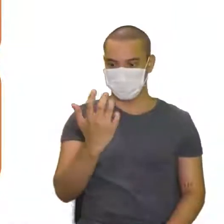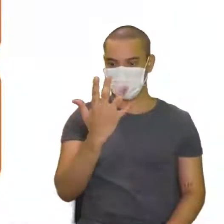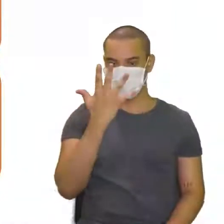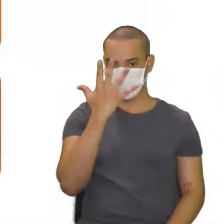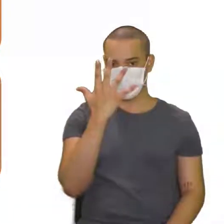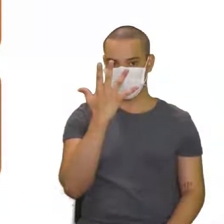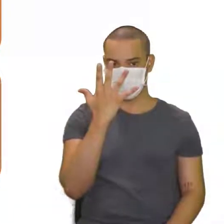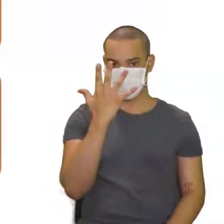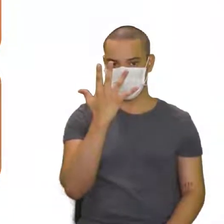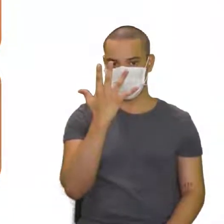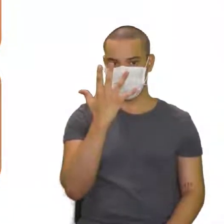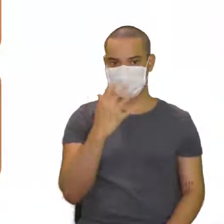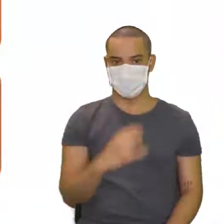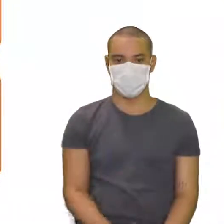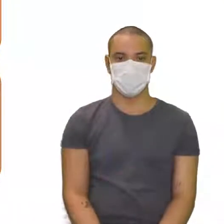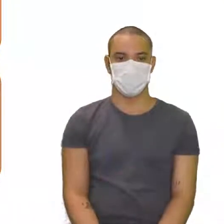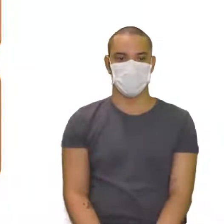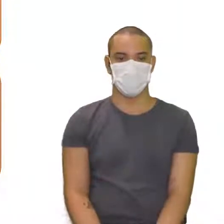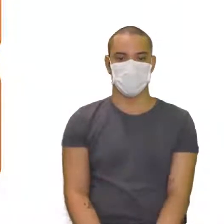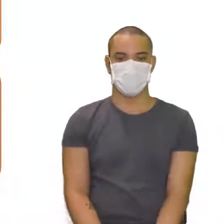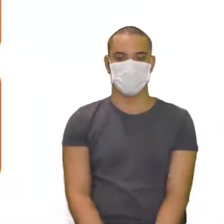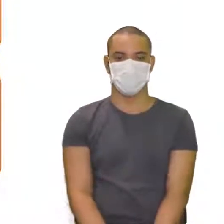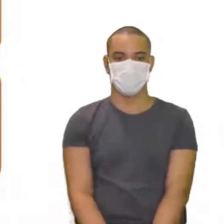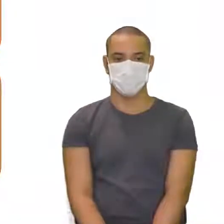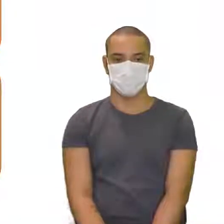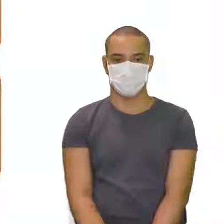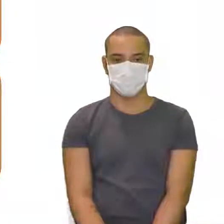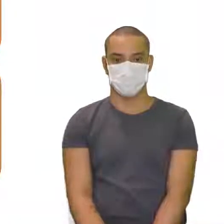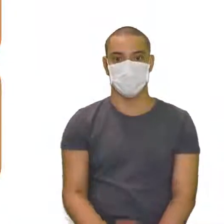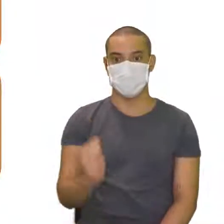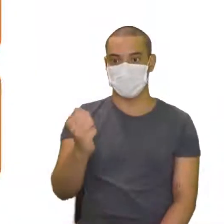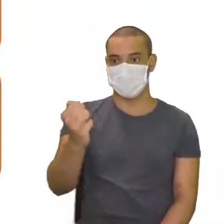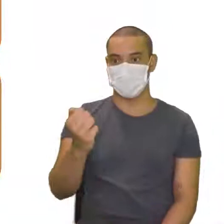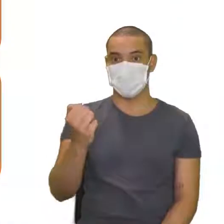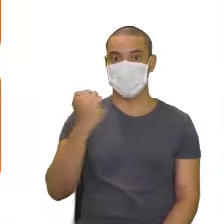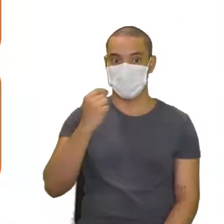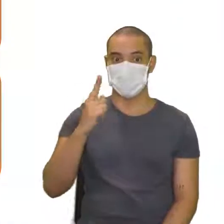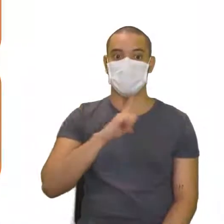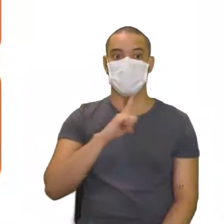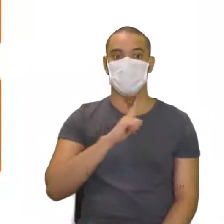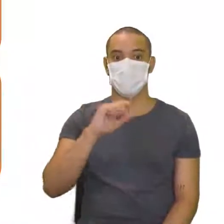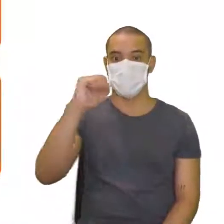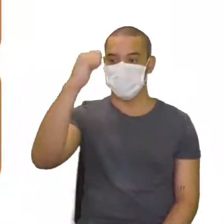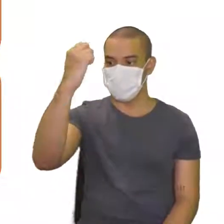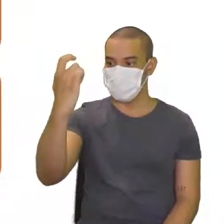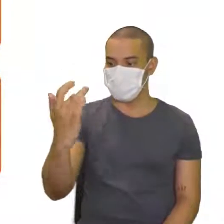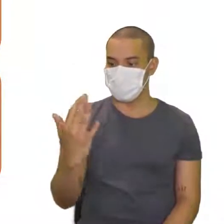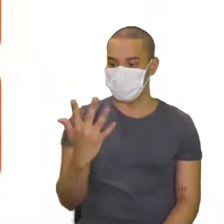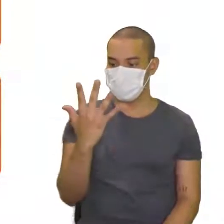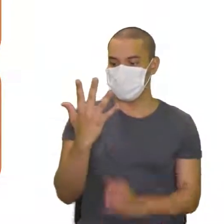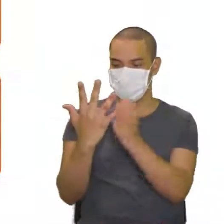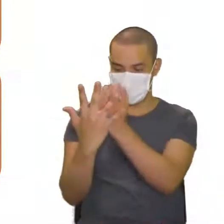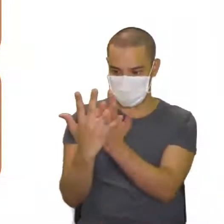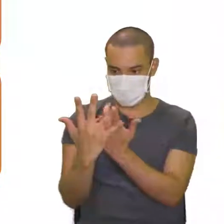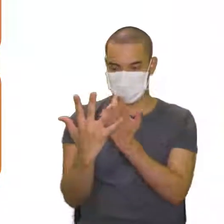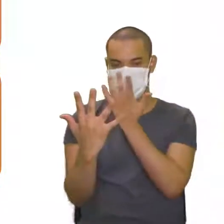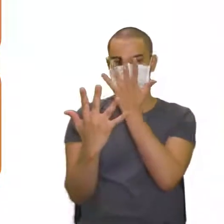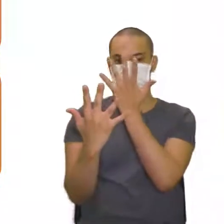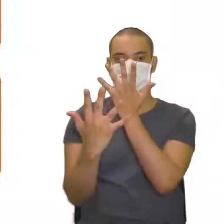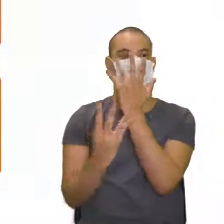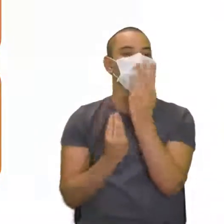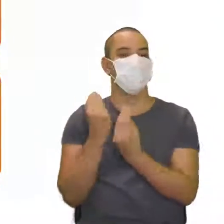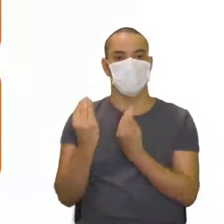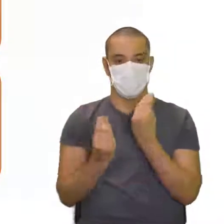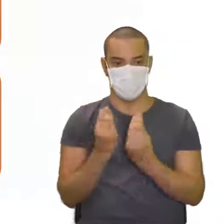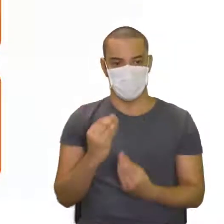ali saiu polo norte, entrou polo sul, tá? Vamos riscar aqui só para vocês